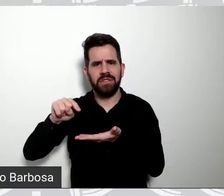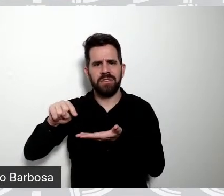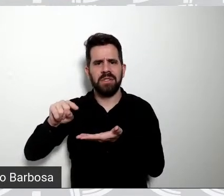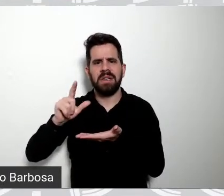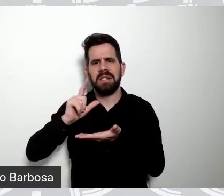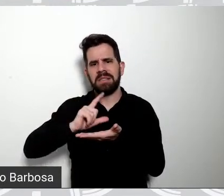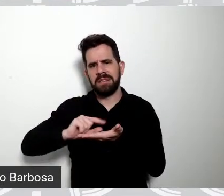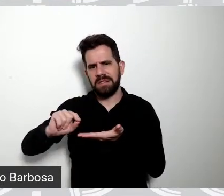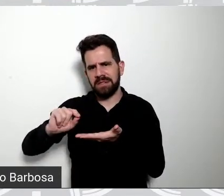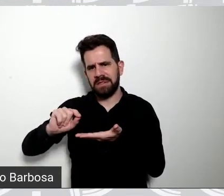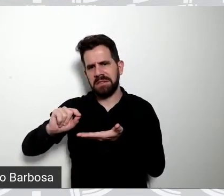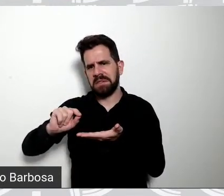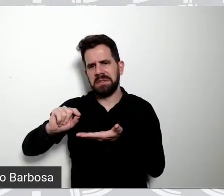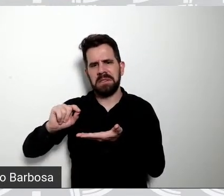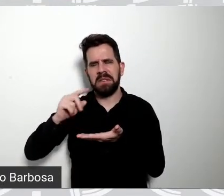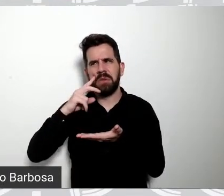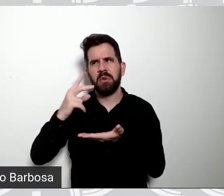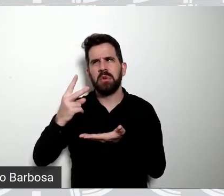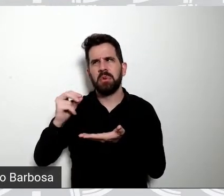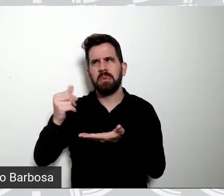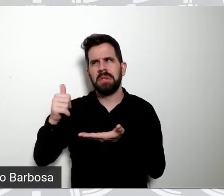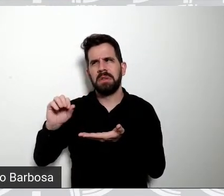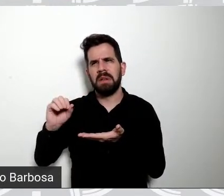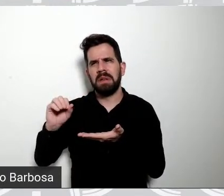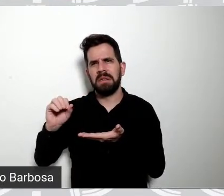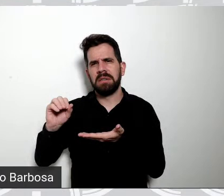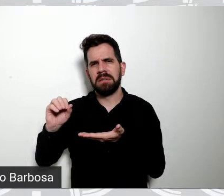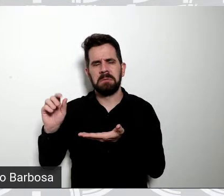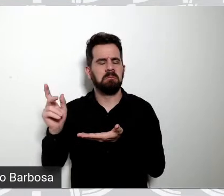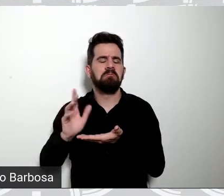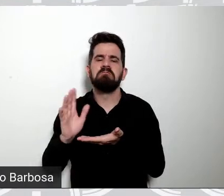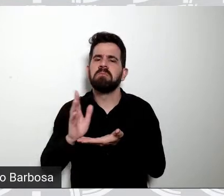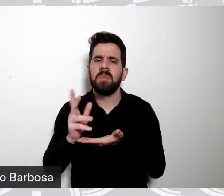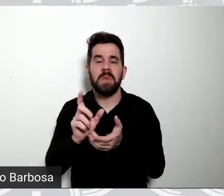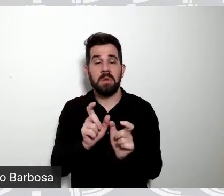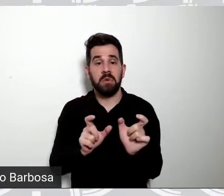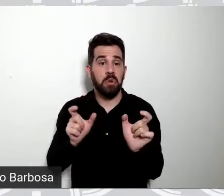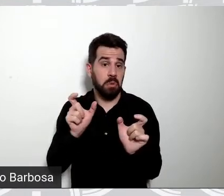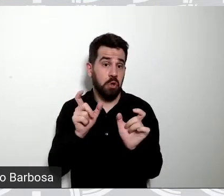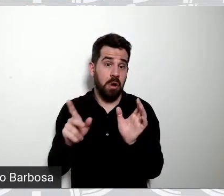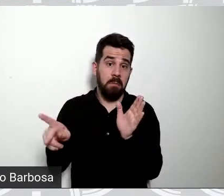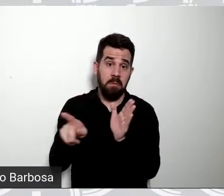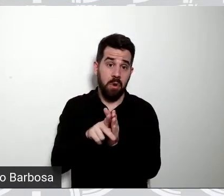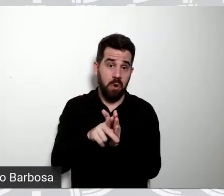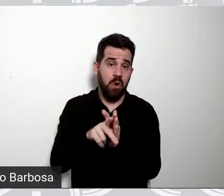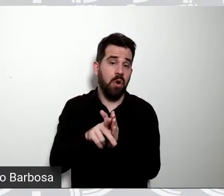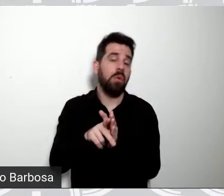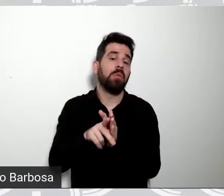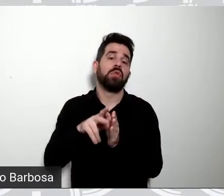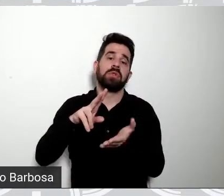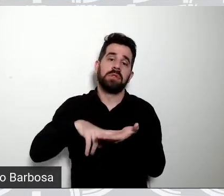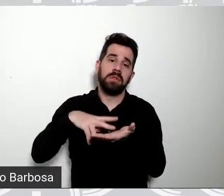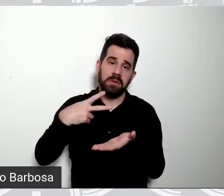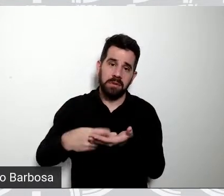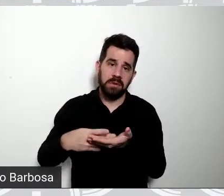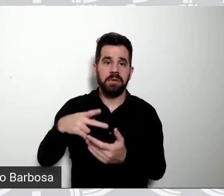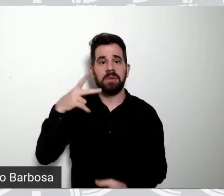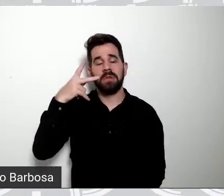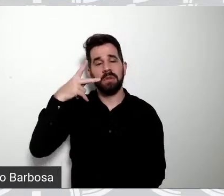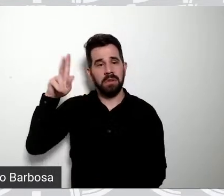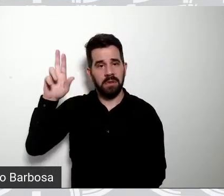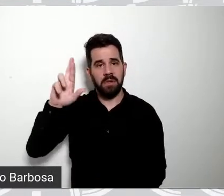era 2010, não me lembro, sobre nomes próprios, que está publicado na Translaciones, lá da Romênia, no número